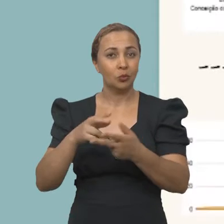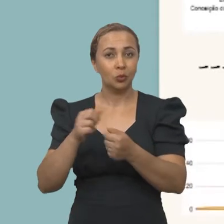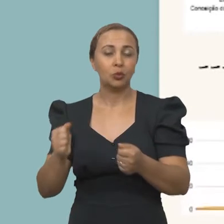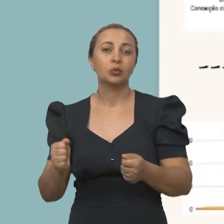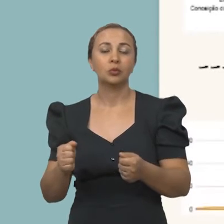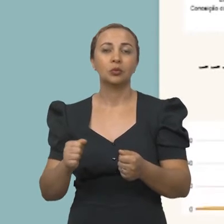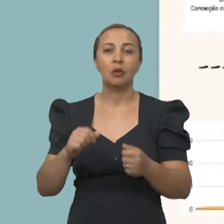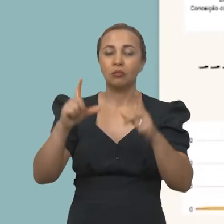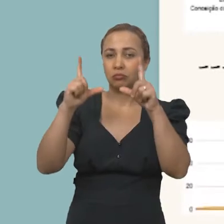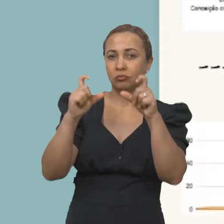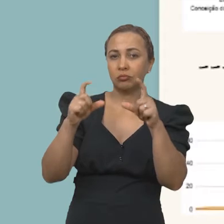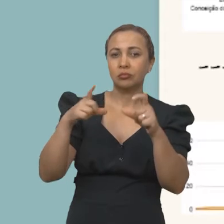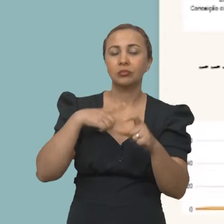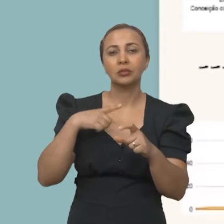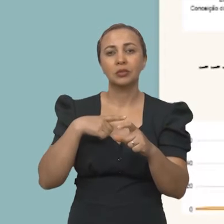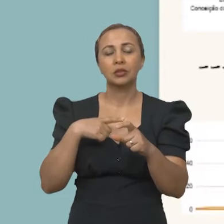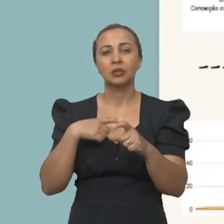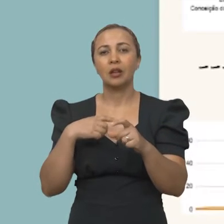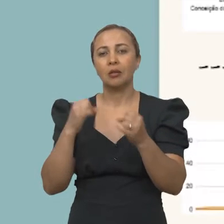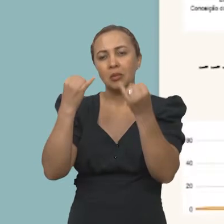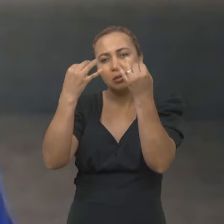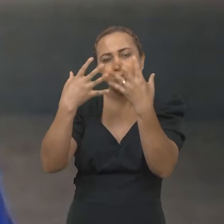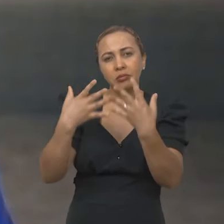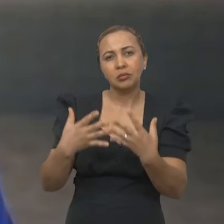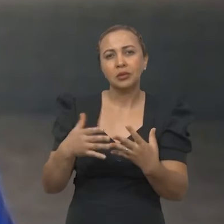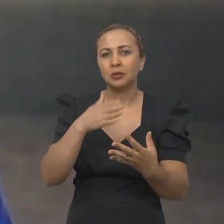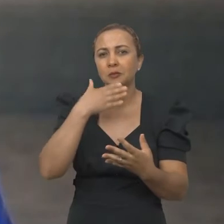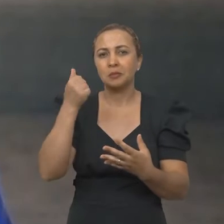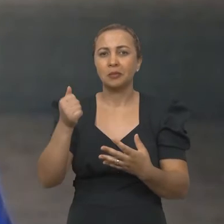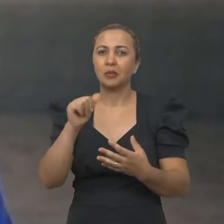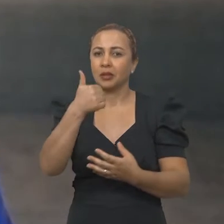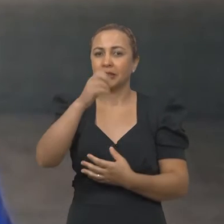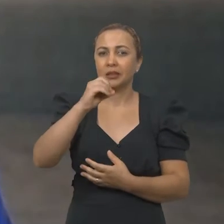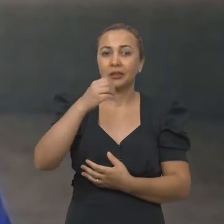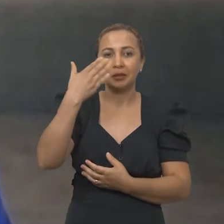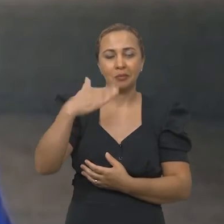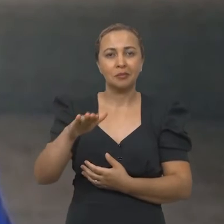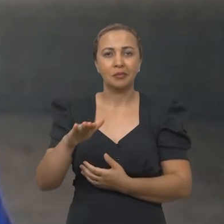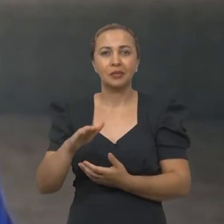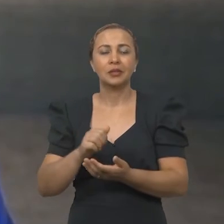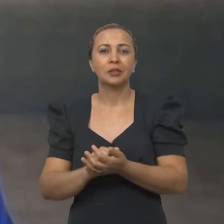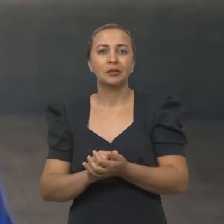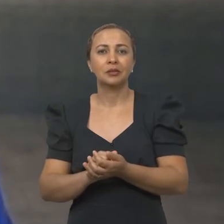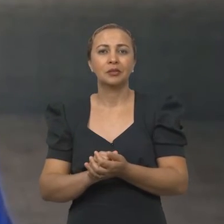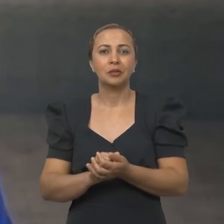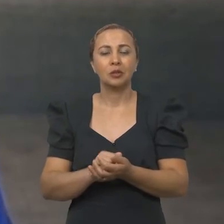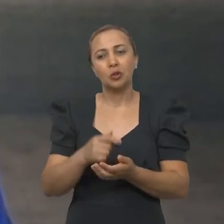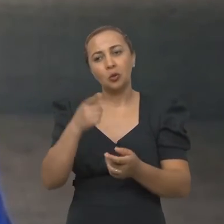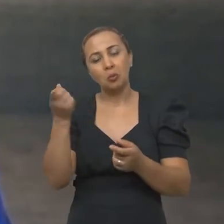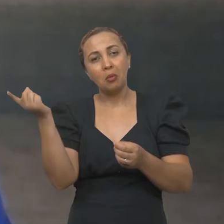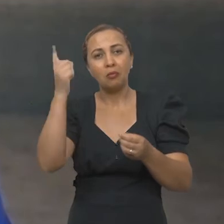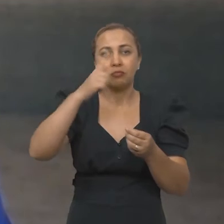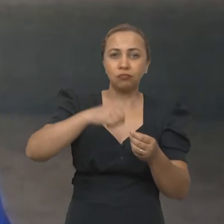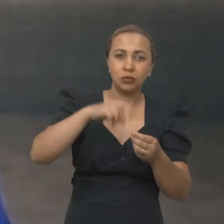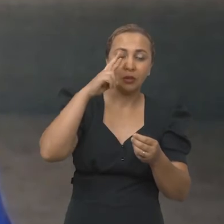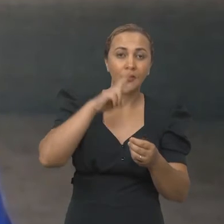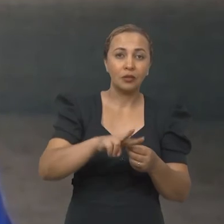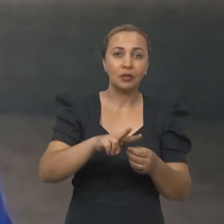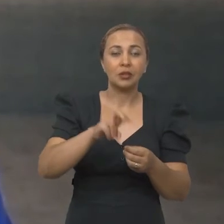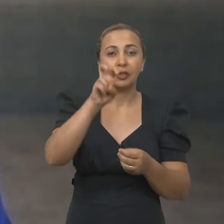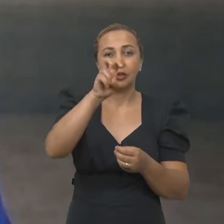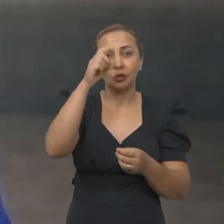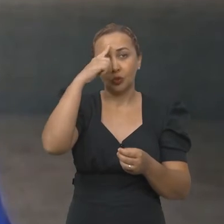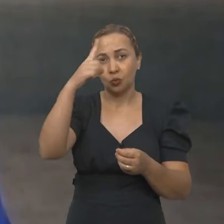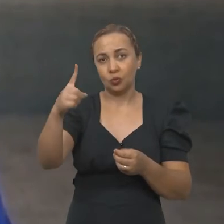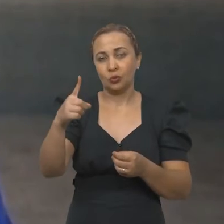Ele produz imagens que chegam a ter um detalhamento de 10 metros e uma revisita de